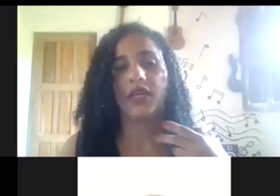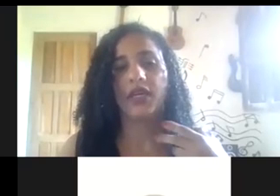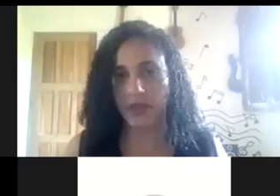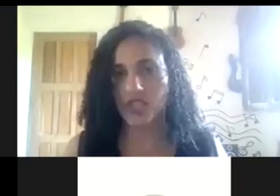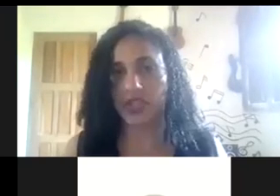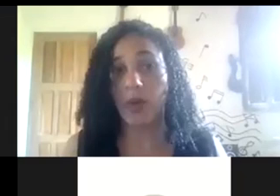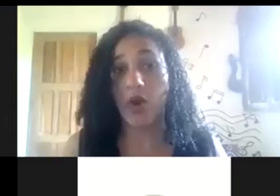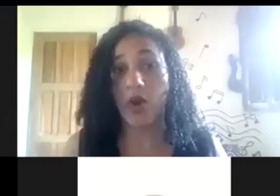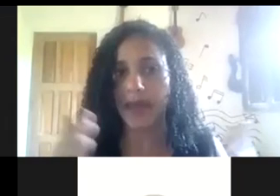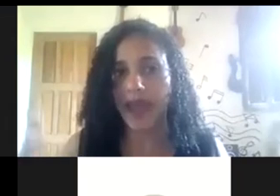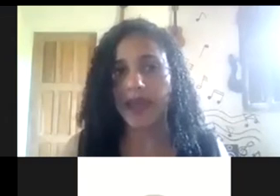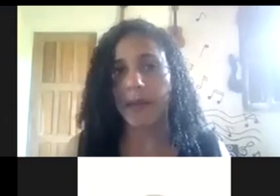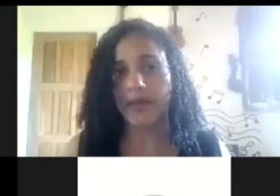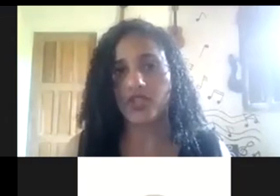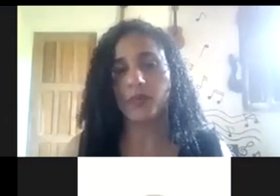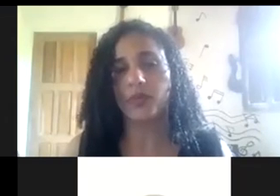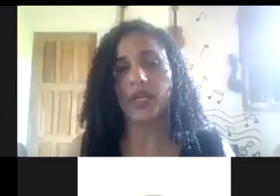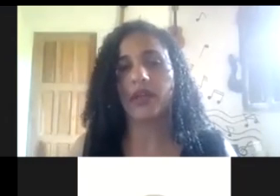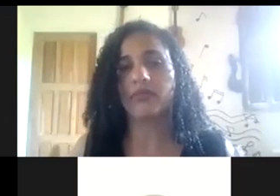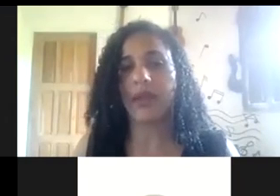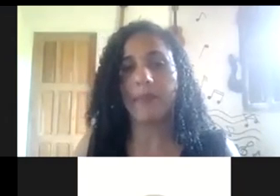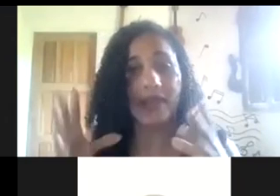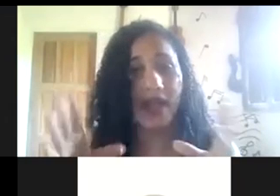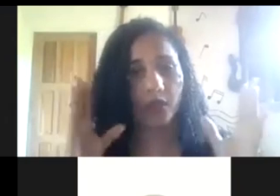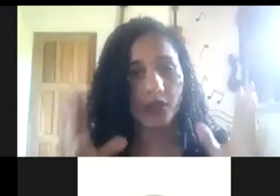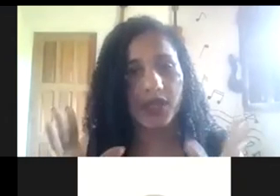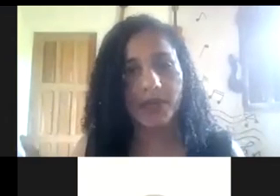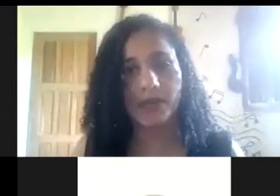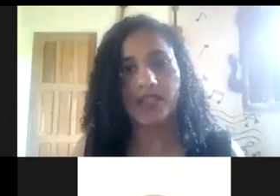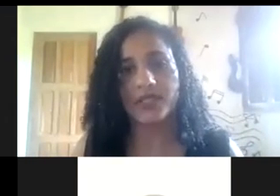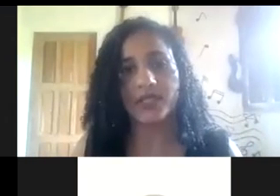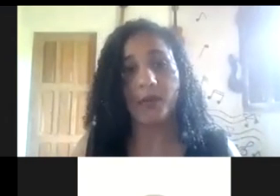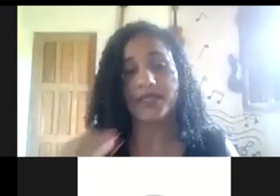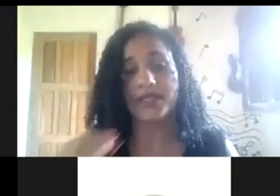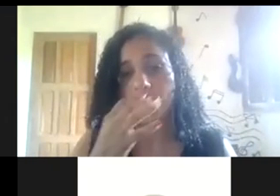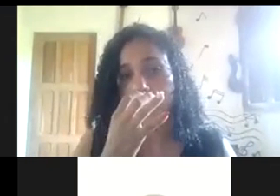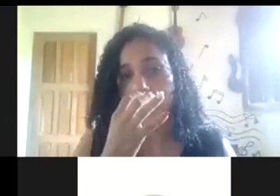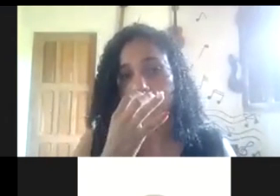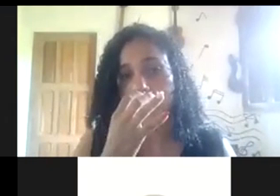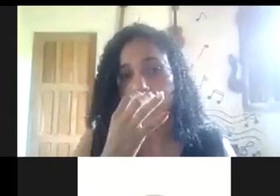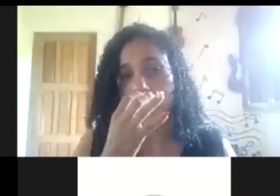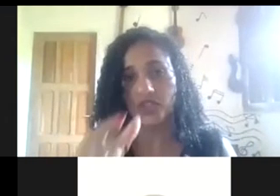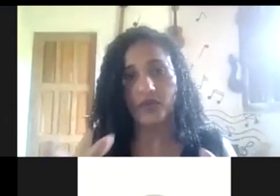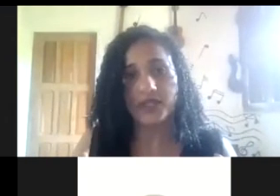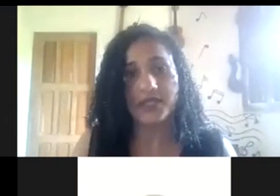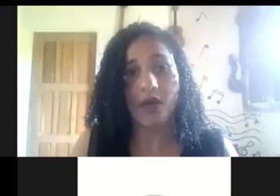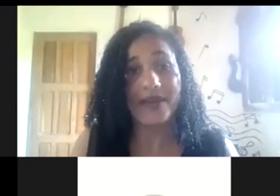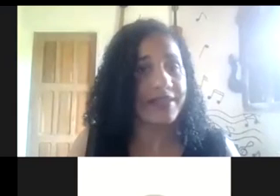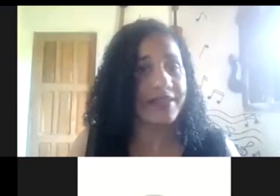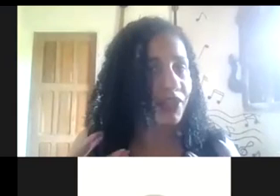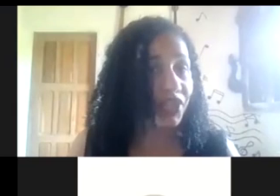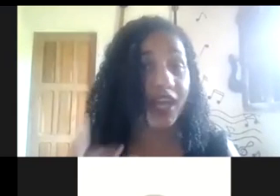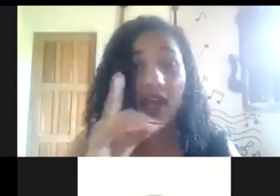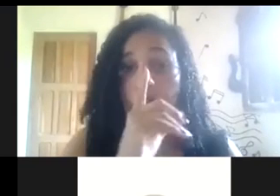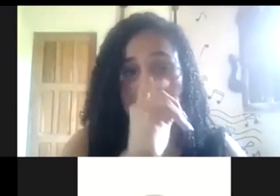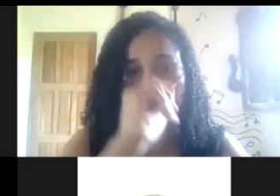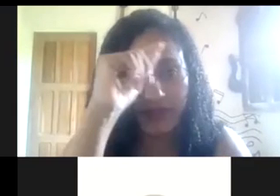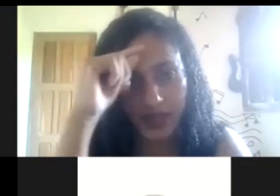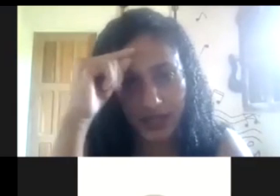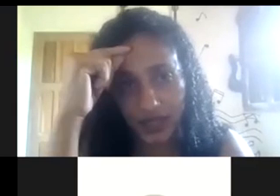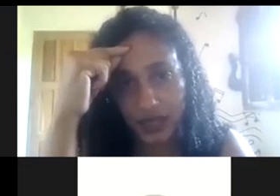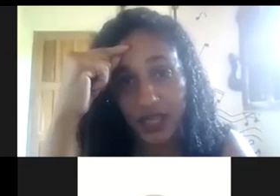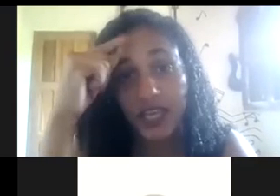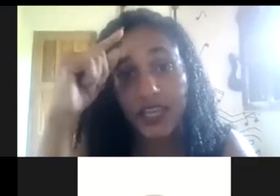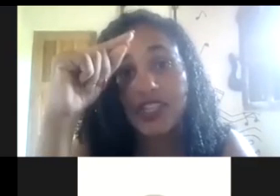O certo, realmente, a gente tem uma hora e meia para a gente poder trabalhar todos os elementos da mediação, mas o convite a vocês é começar a sentir. Você